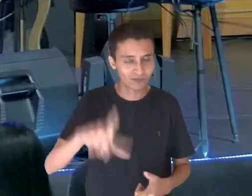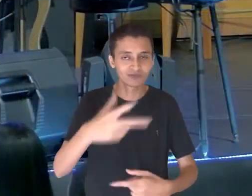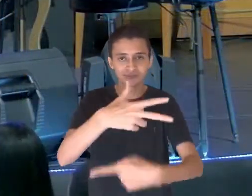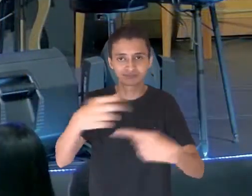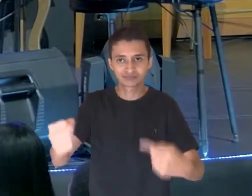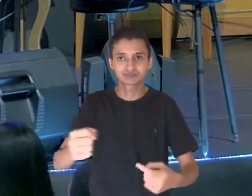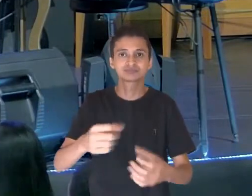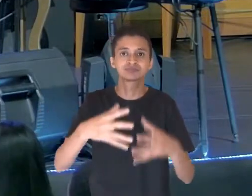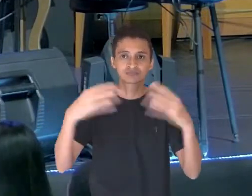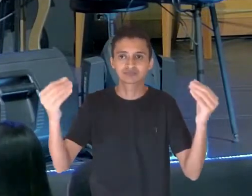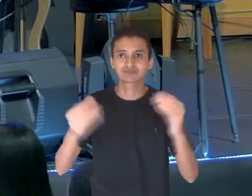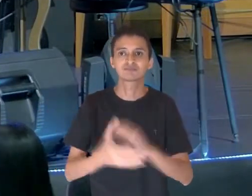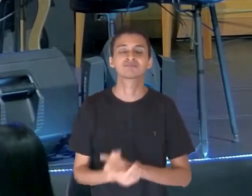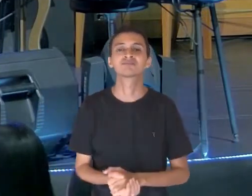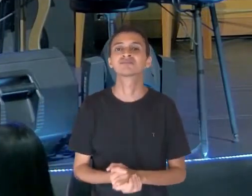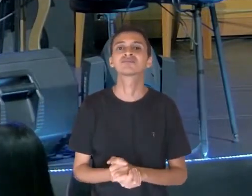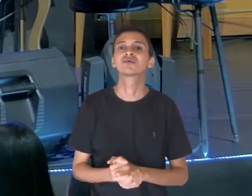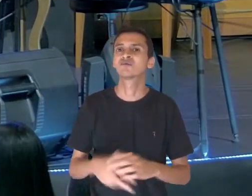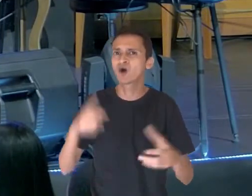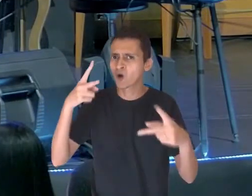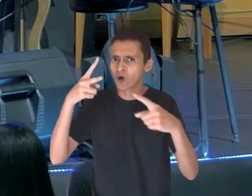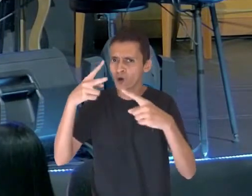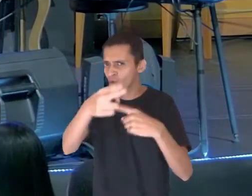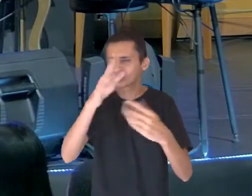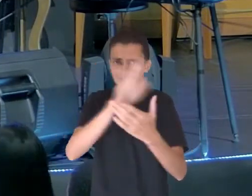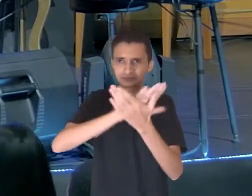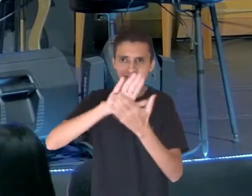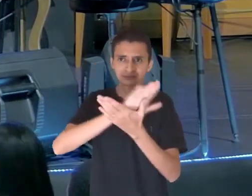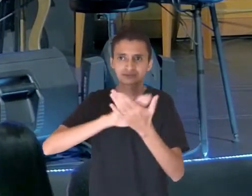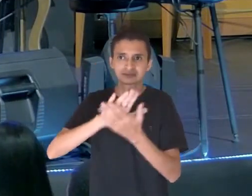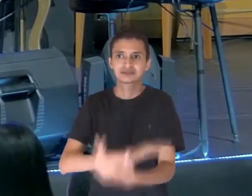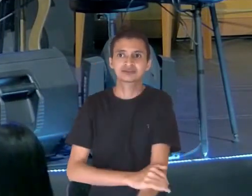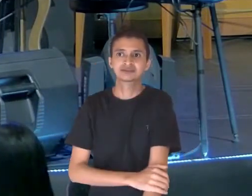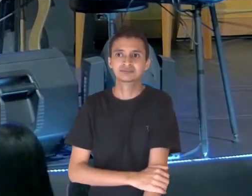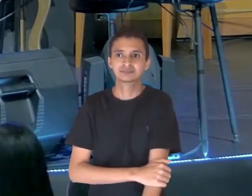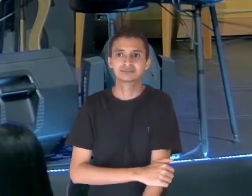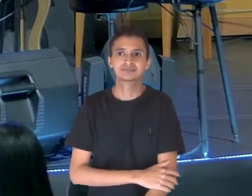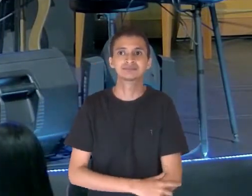A gente não gosta que corte perna de ninguém, não, de ovelha nossa, não.